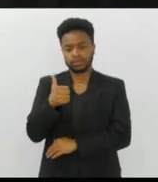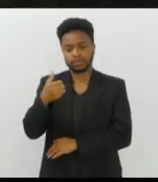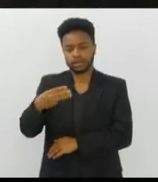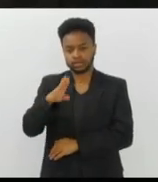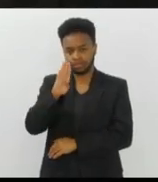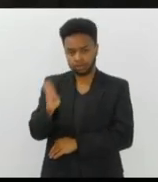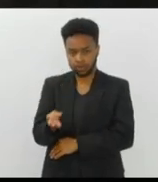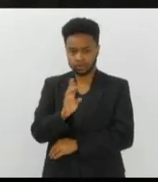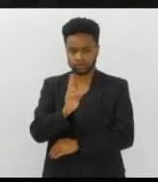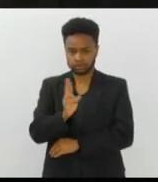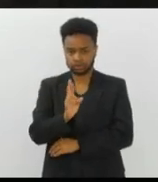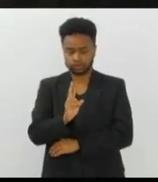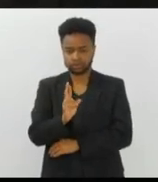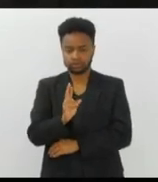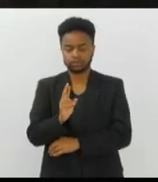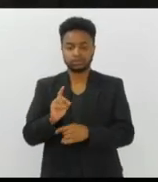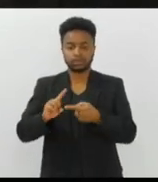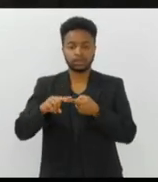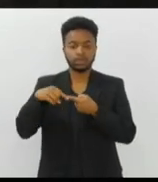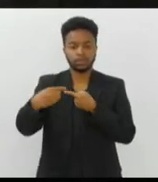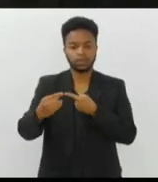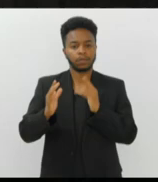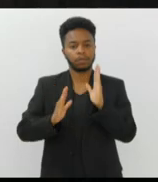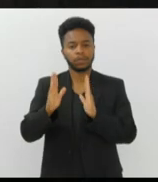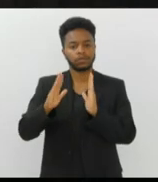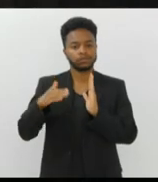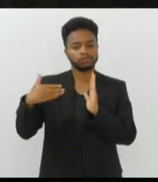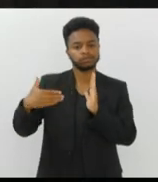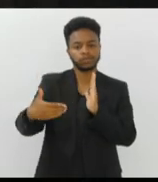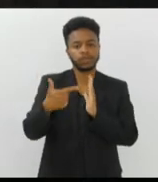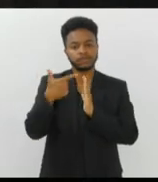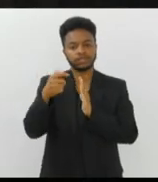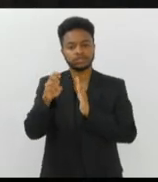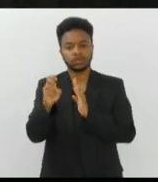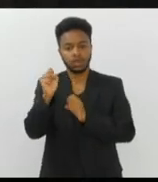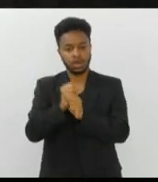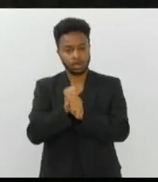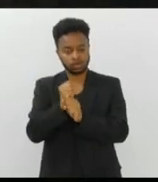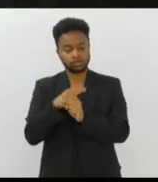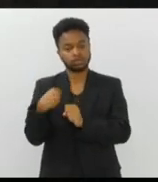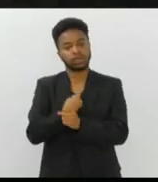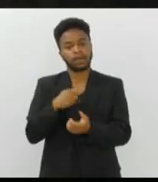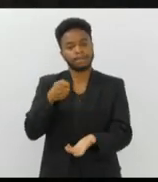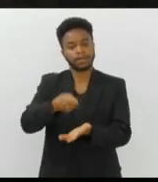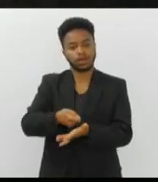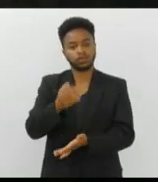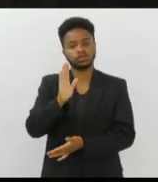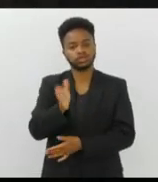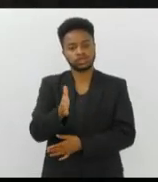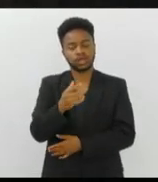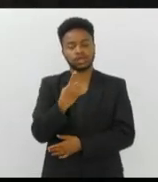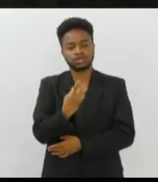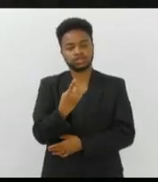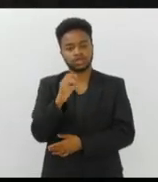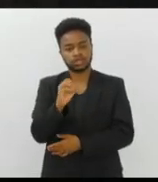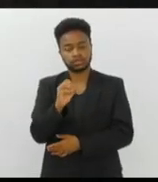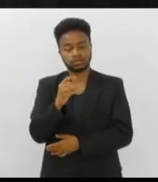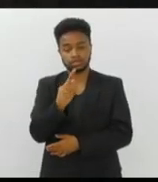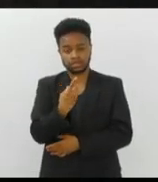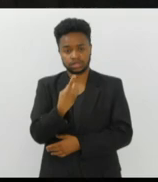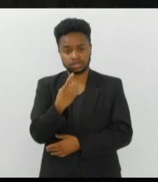bilhões, passados mais de 25 anos, o Estado já pagou cerca de